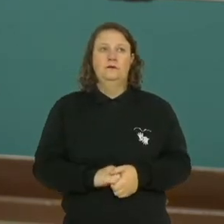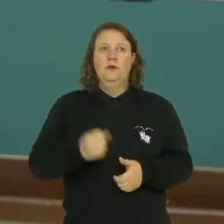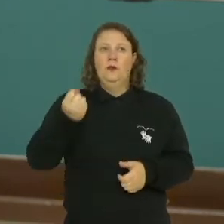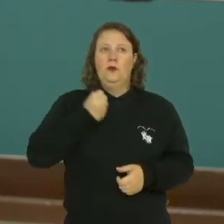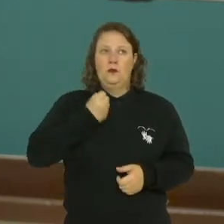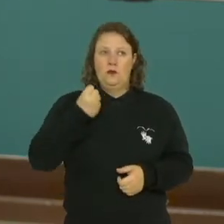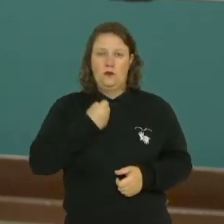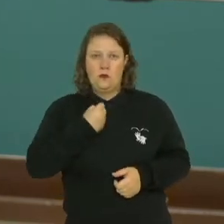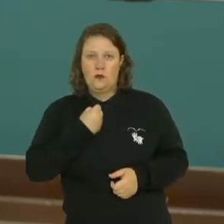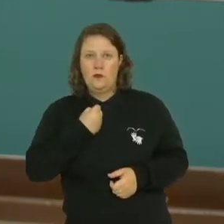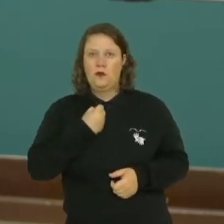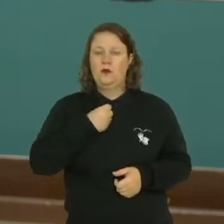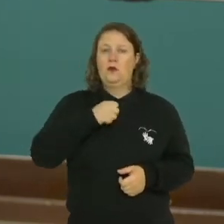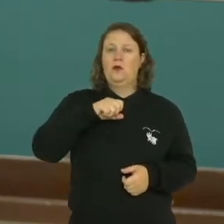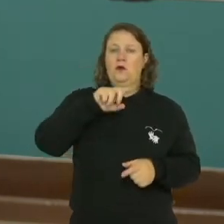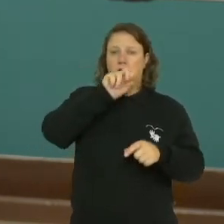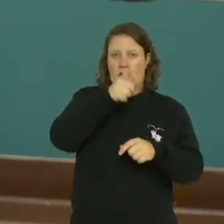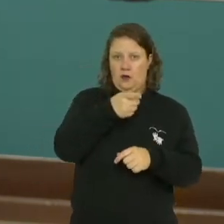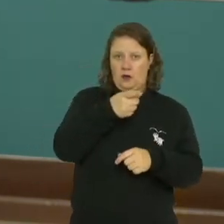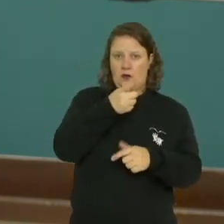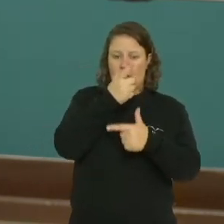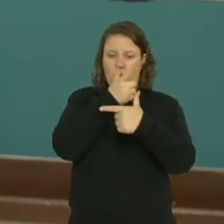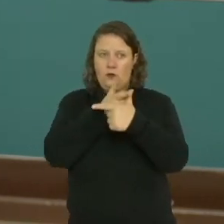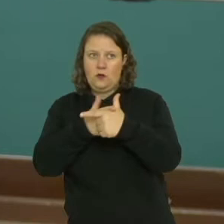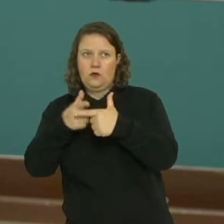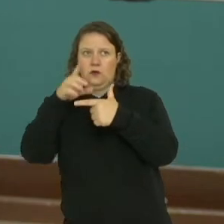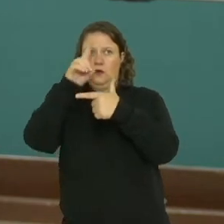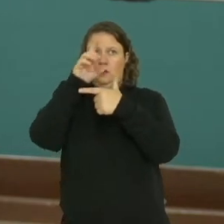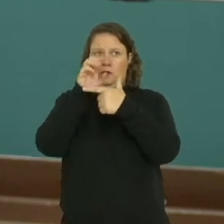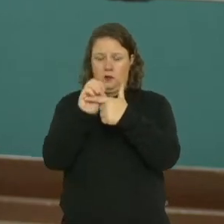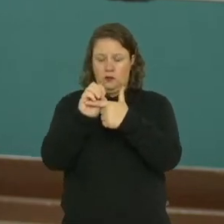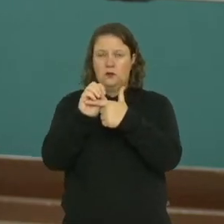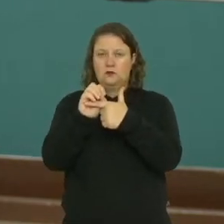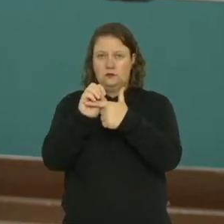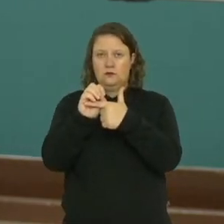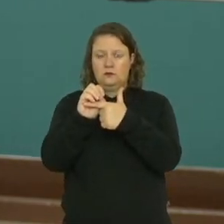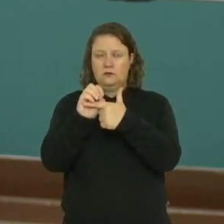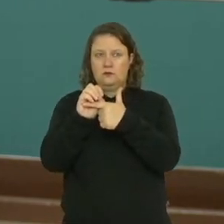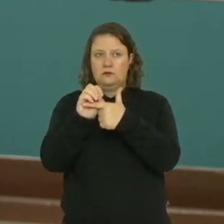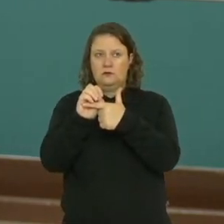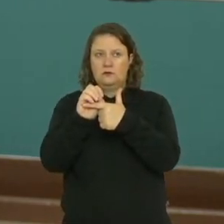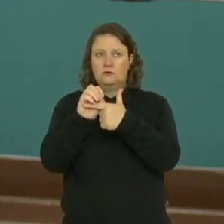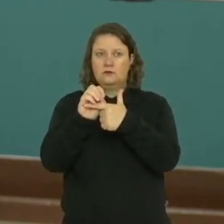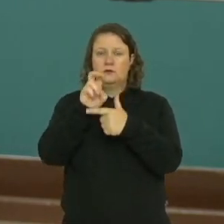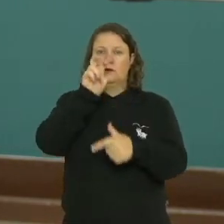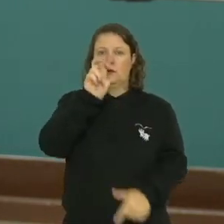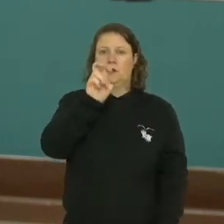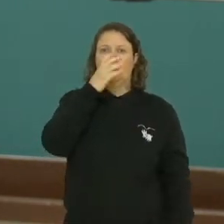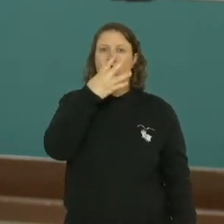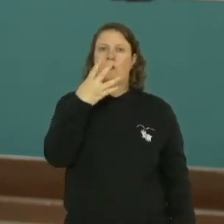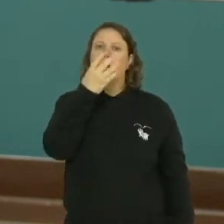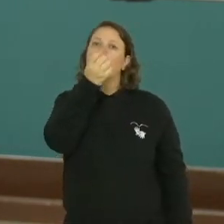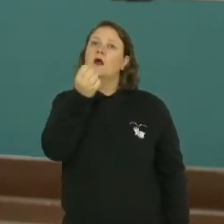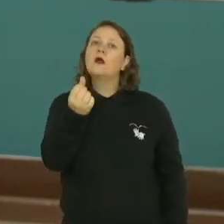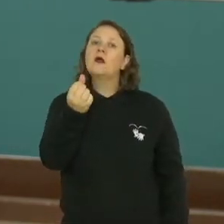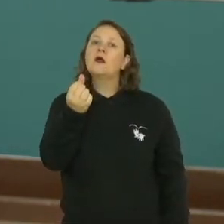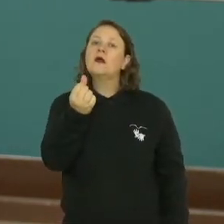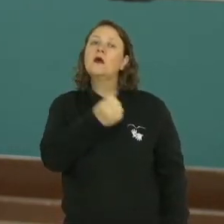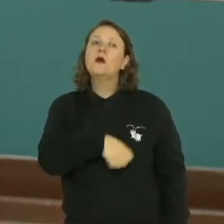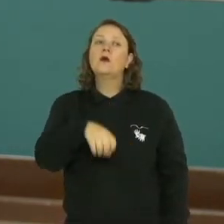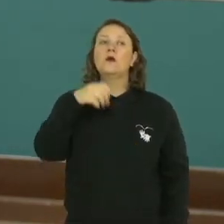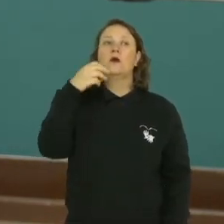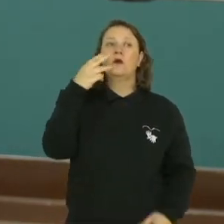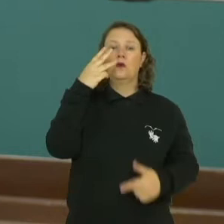tinha vírgula, multiplicou por 10, que daí a vírgula deslocou uma casinha para frente, ficou 546. O